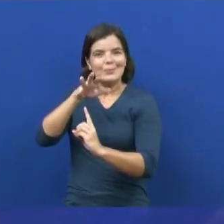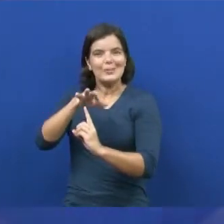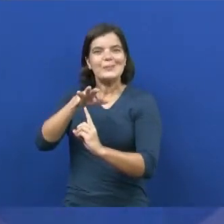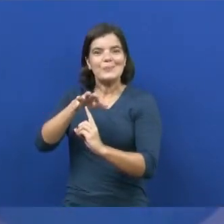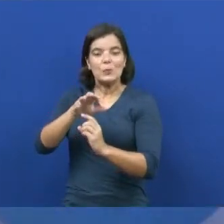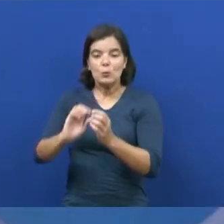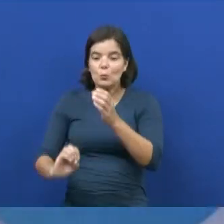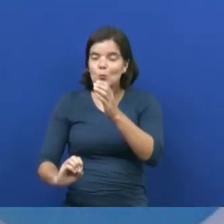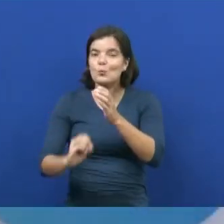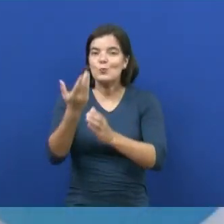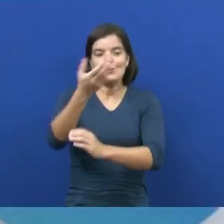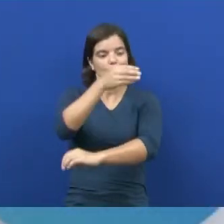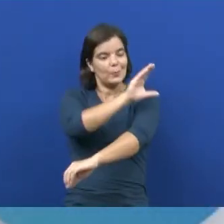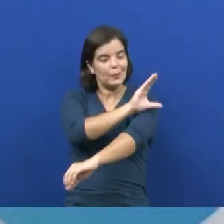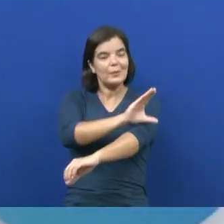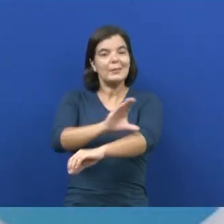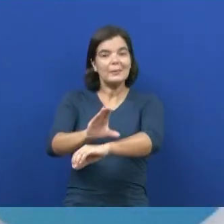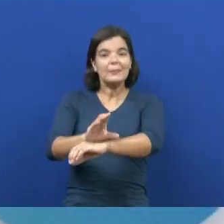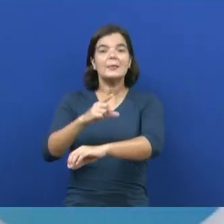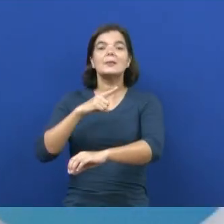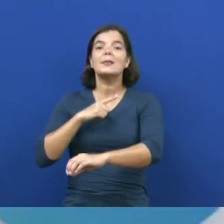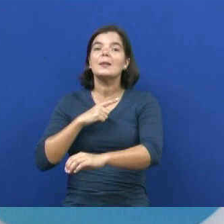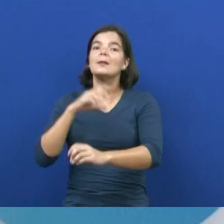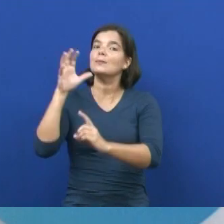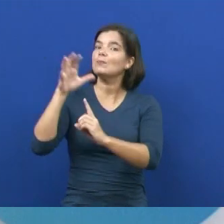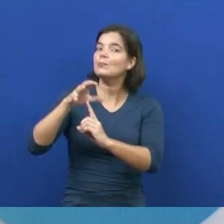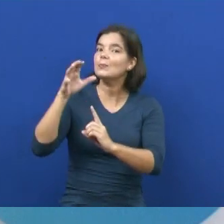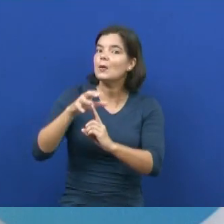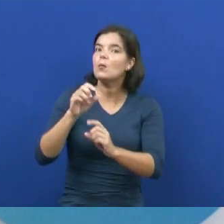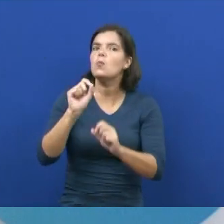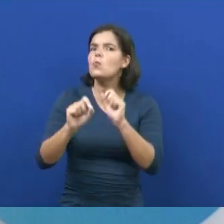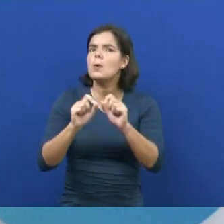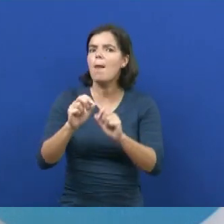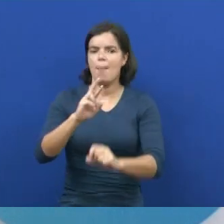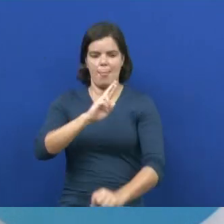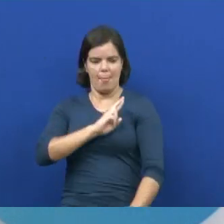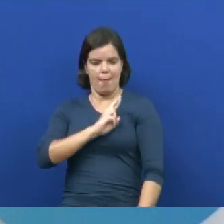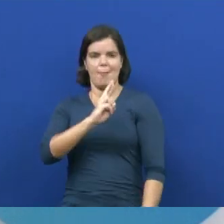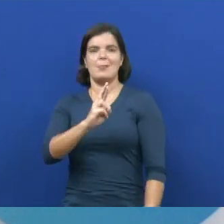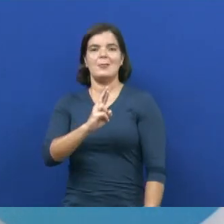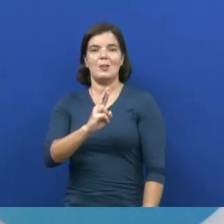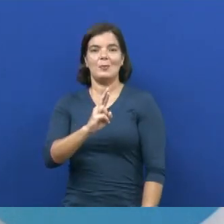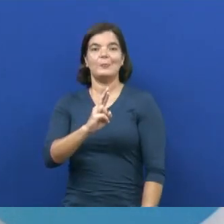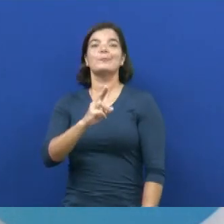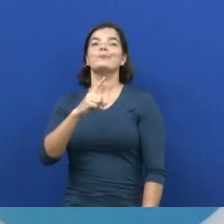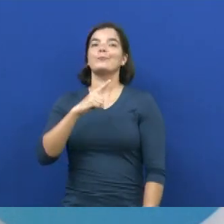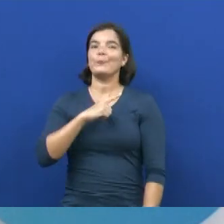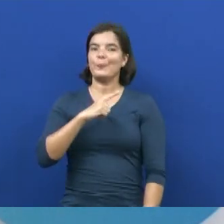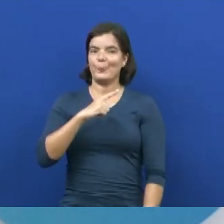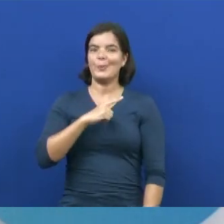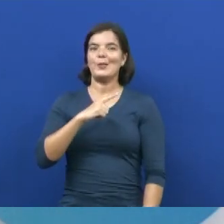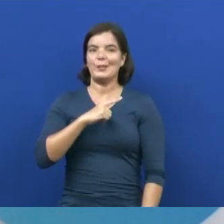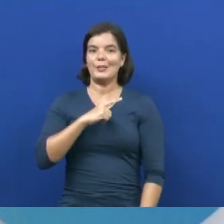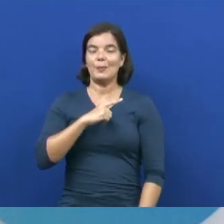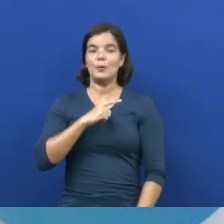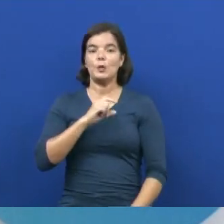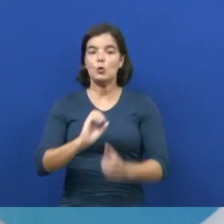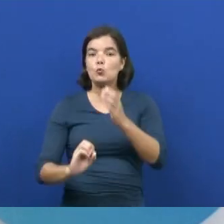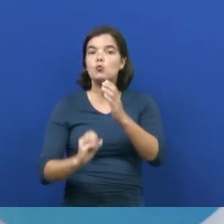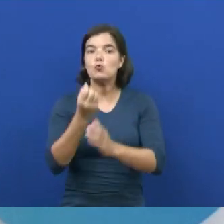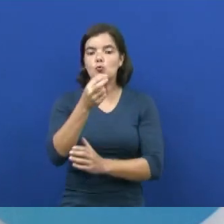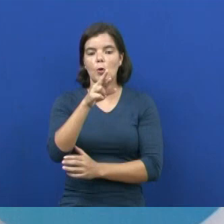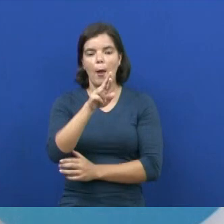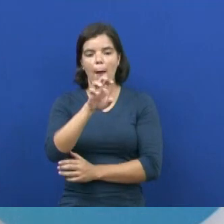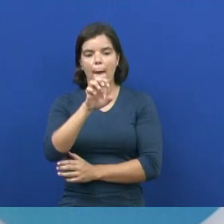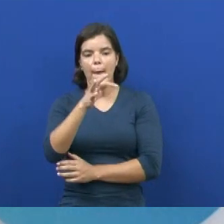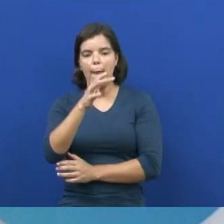fator do renascimento cultural vai influenciar na religião. É quando, né, nós temos a reforma protestante,